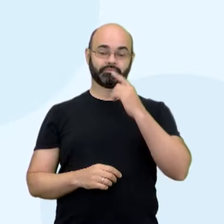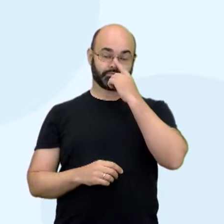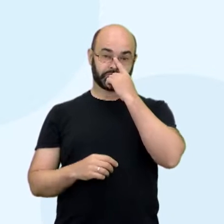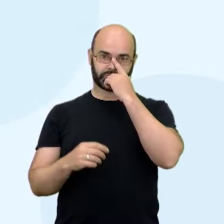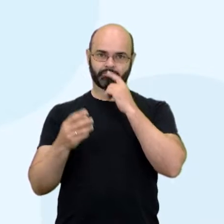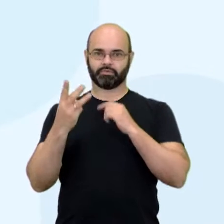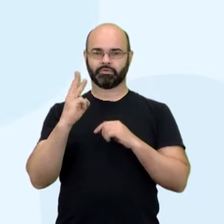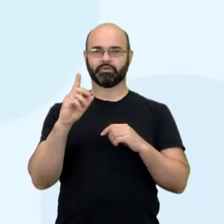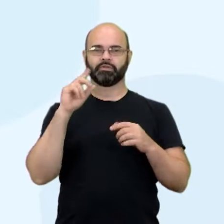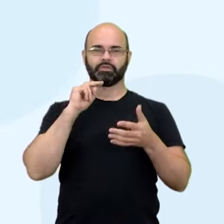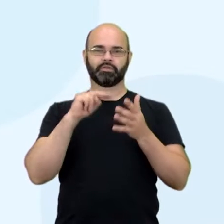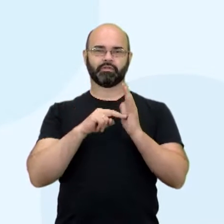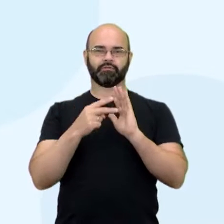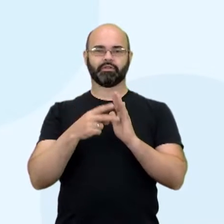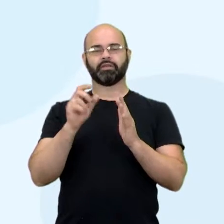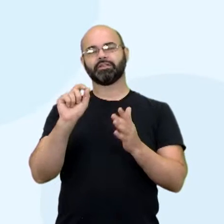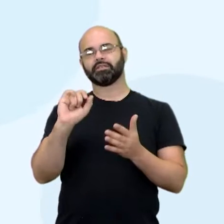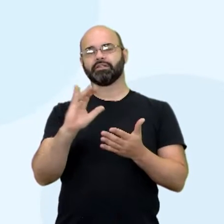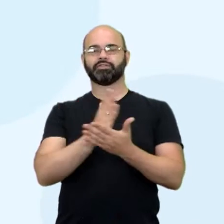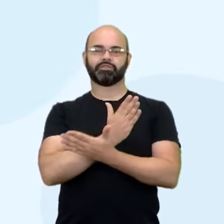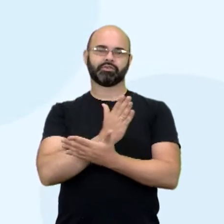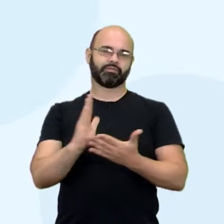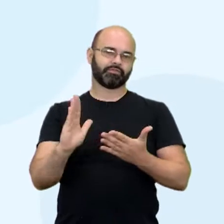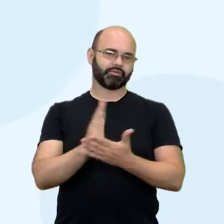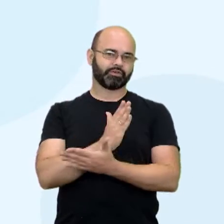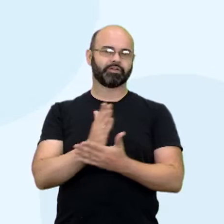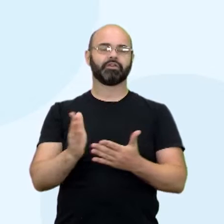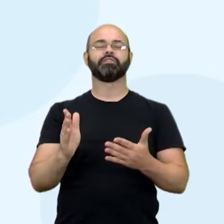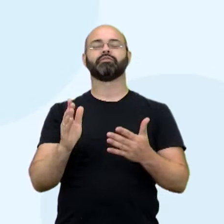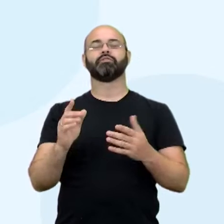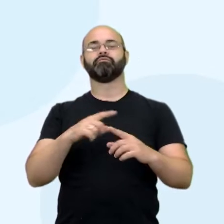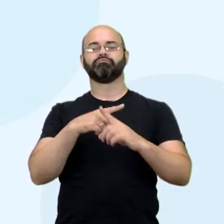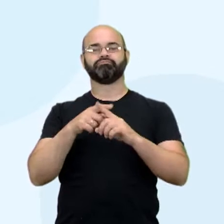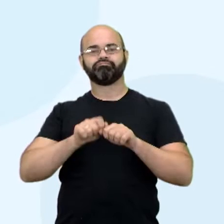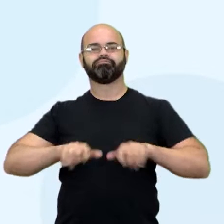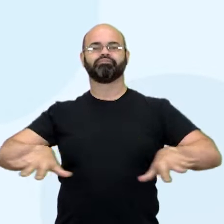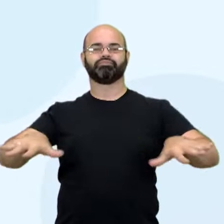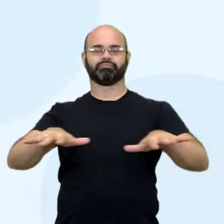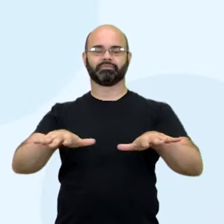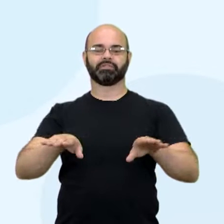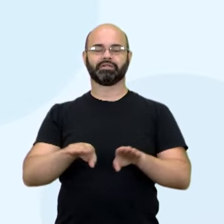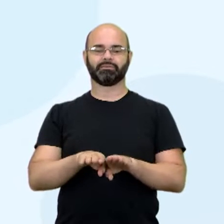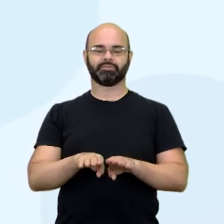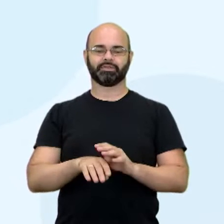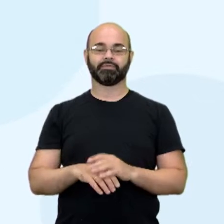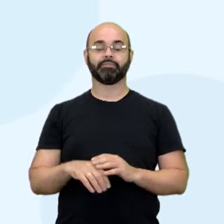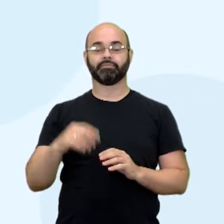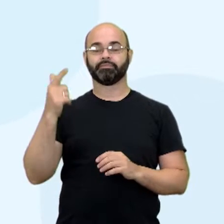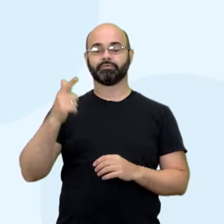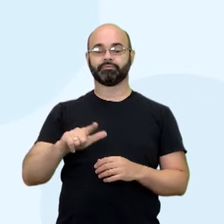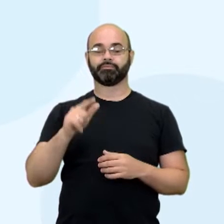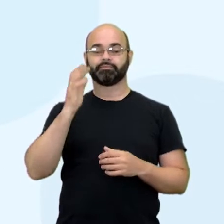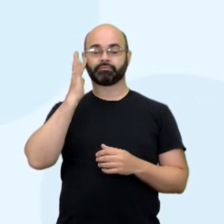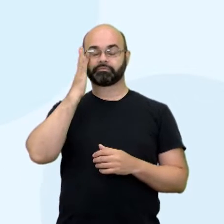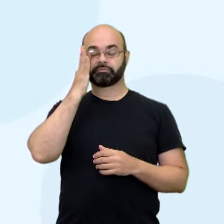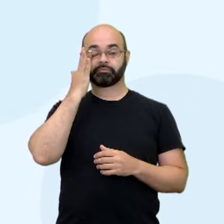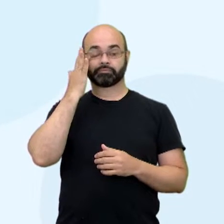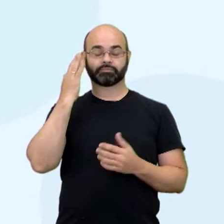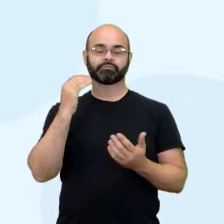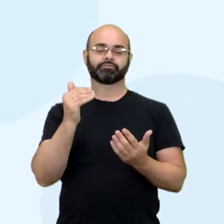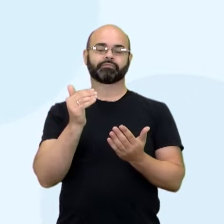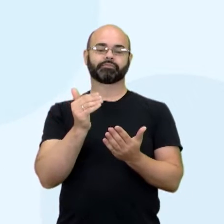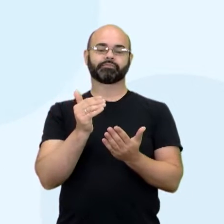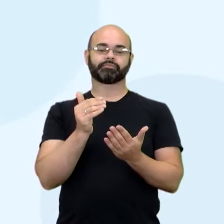multiplica, unidade curricular 1, números também importam, tá certo? E lembrando de novo, o componente curricular 3,